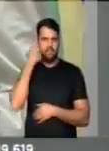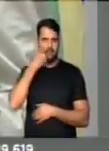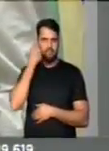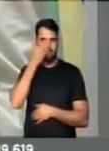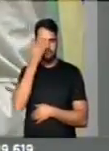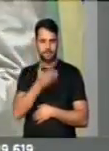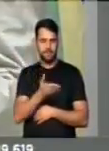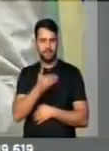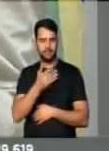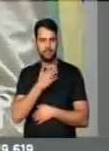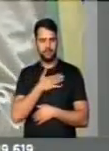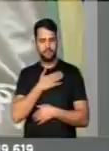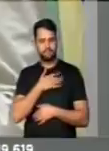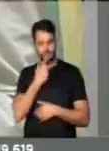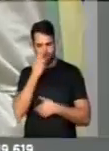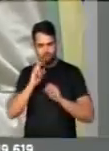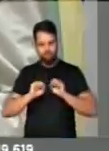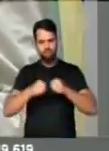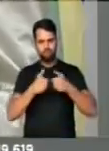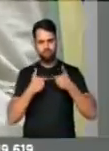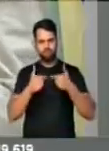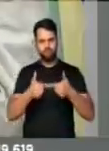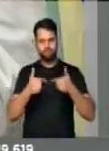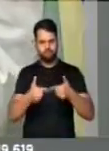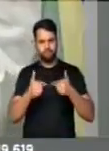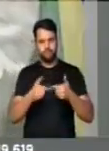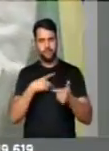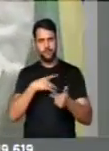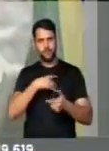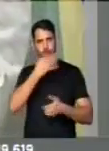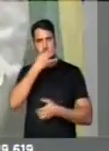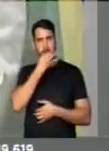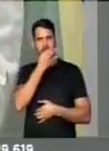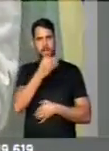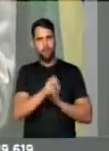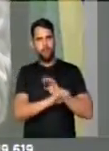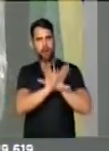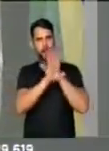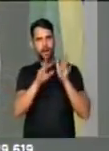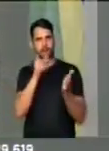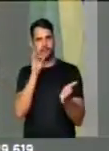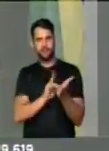deputada combativa, de convicções claras,